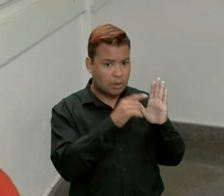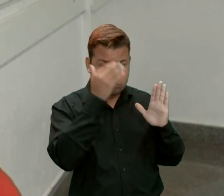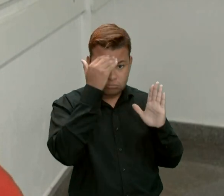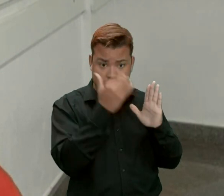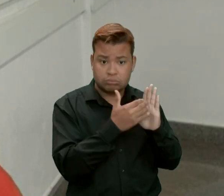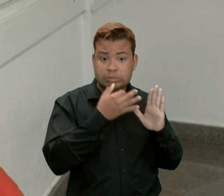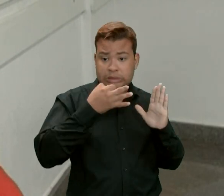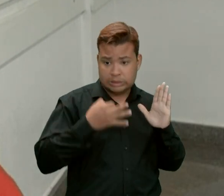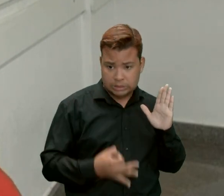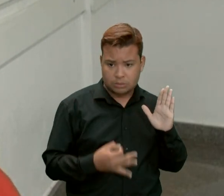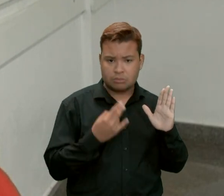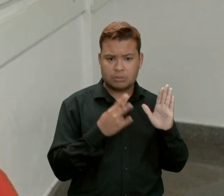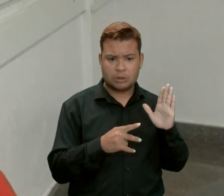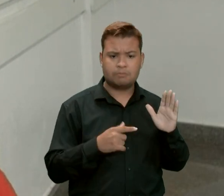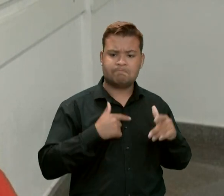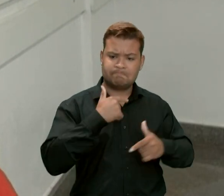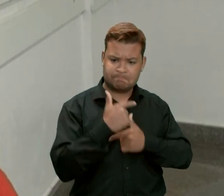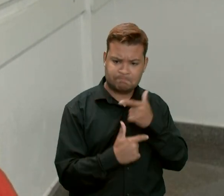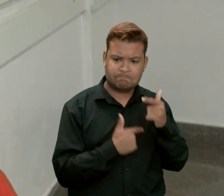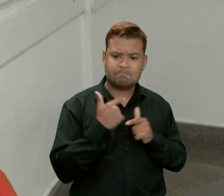que desempenham o seu mandato